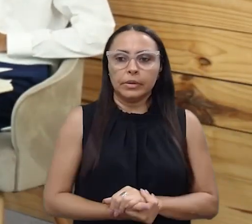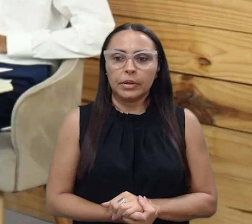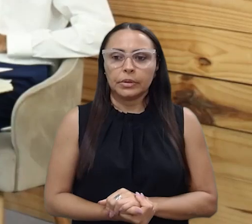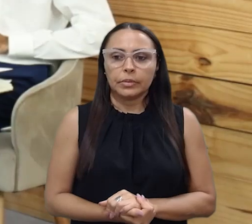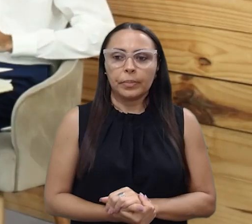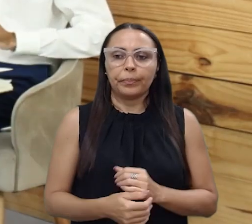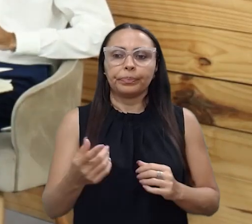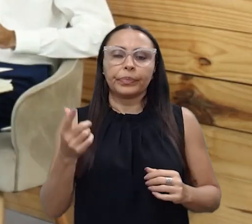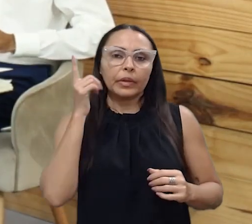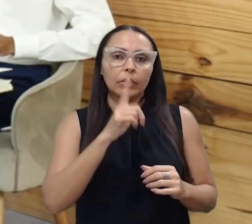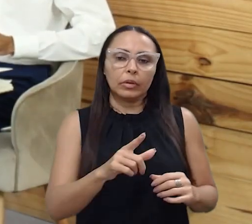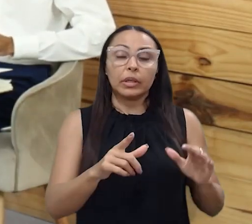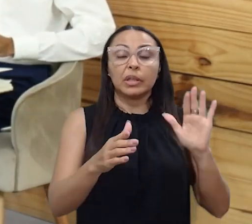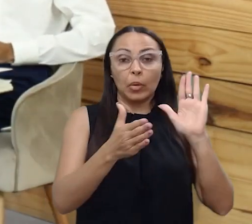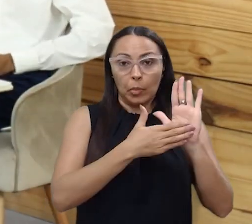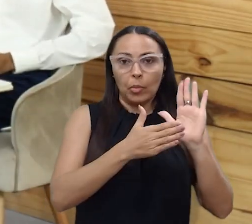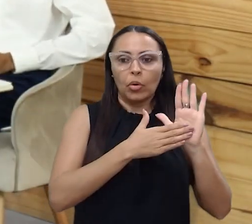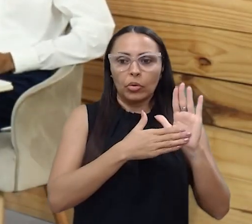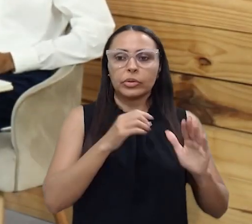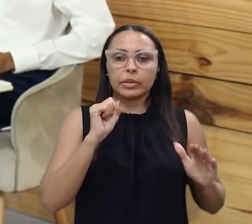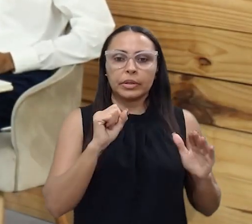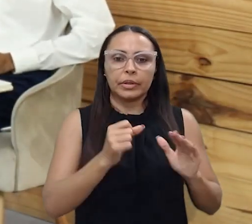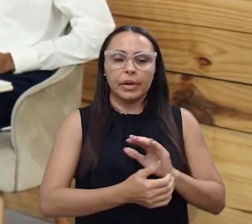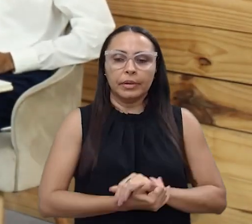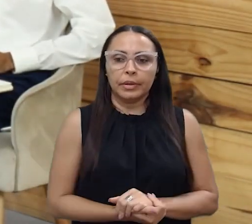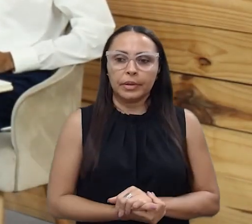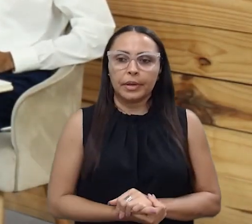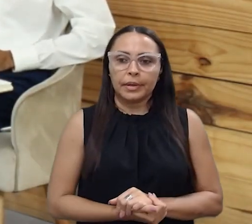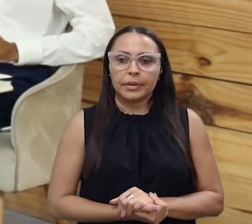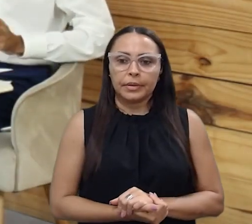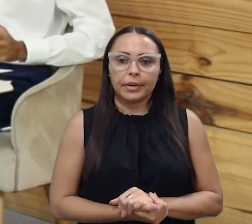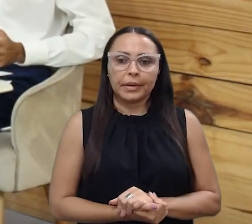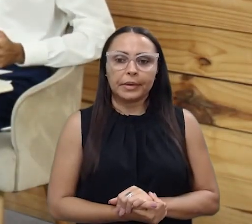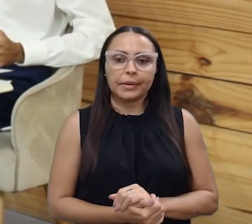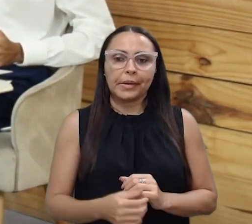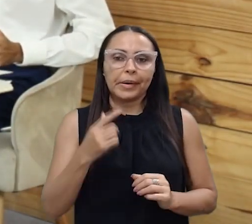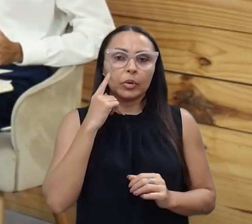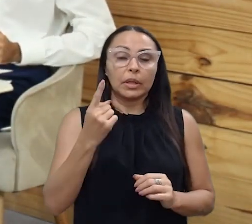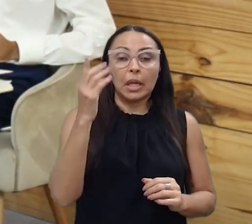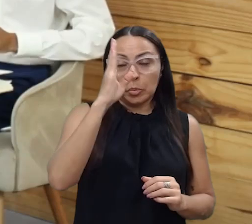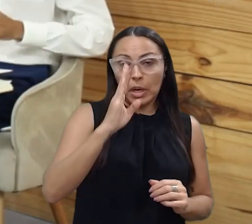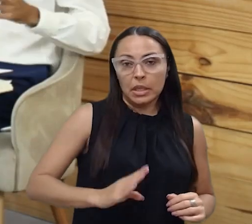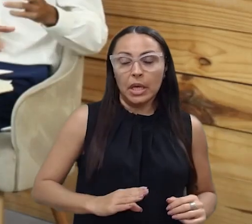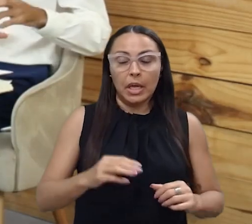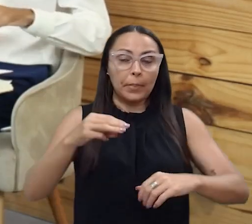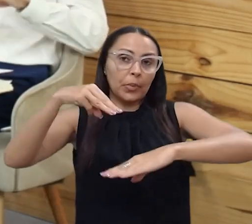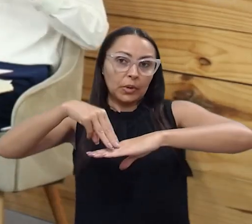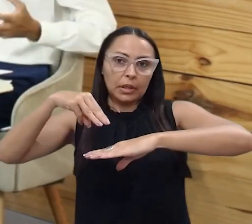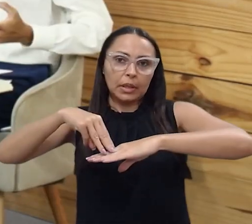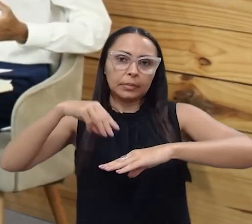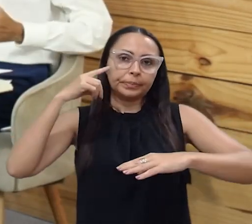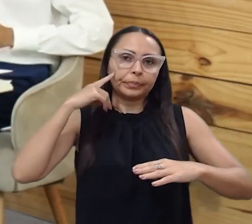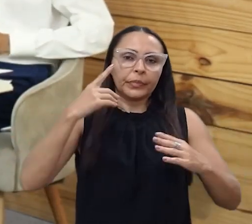ele consegue propor uma integração entre a modernidade brasileira, né, com